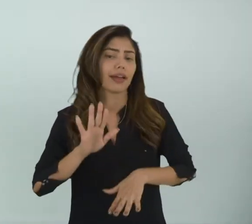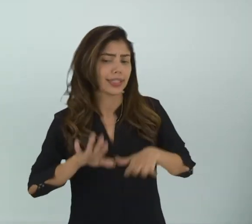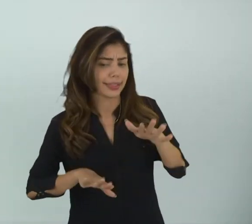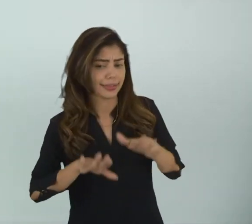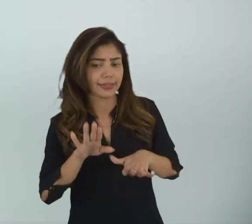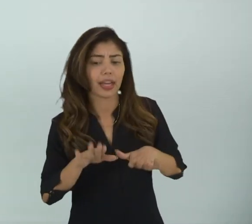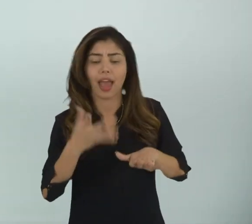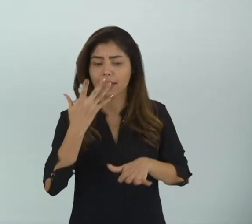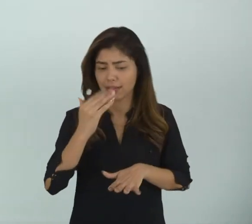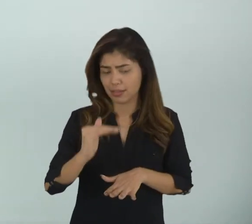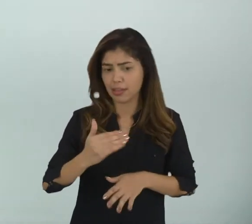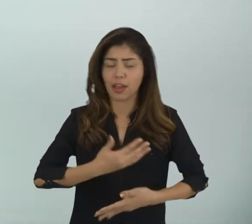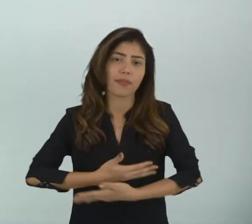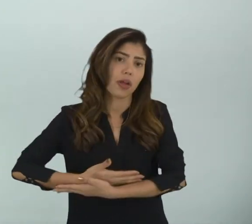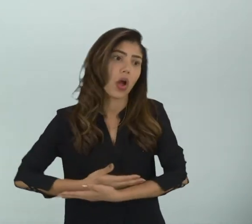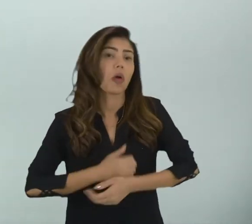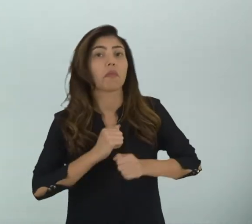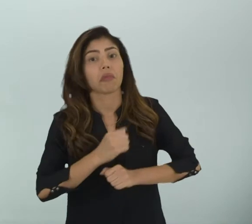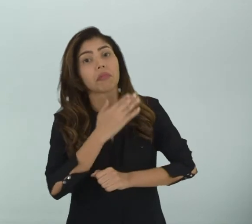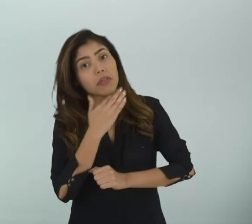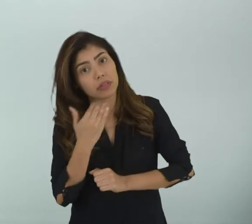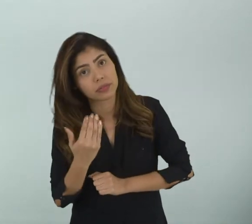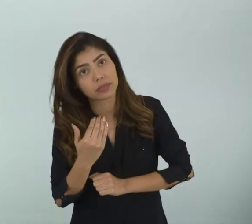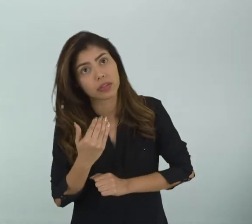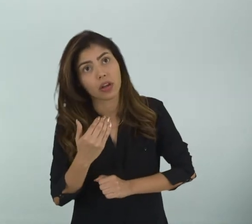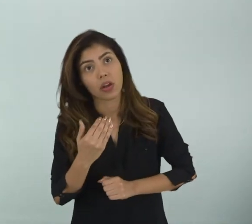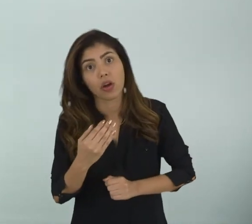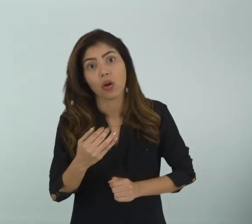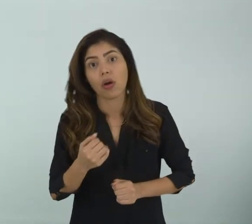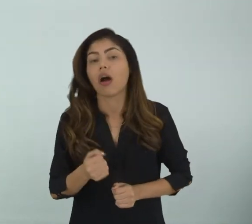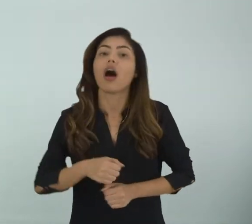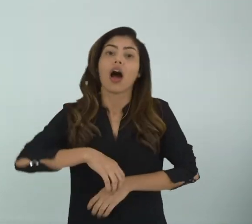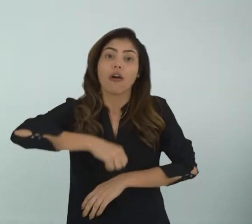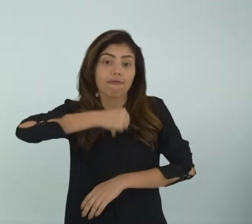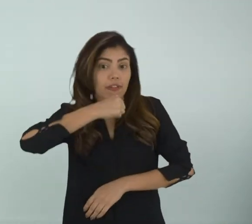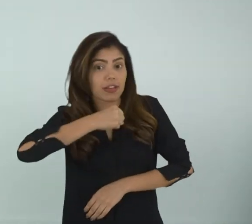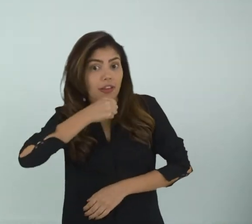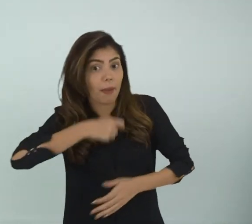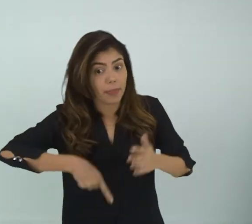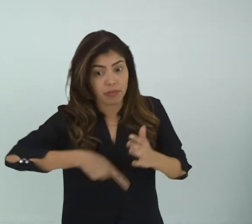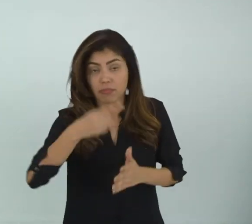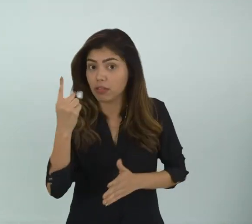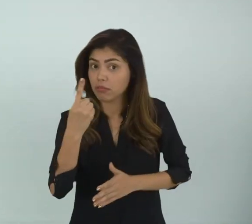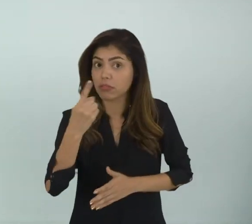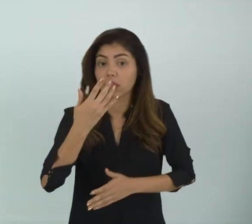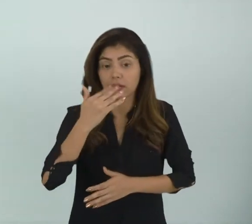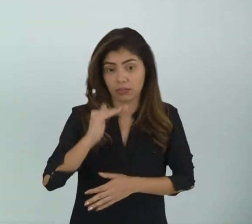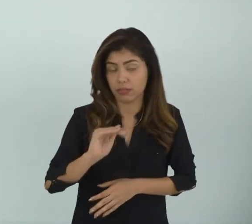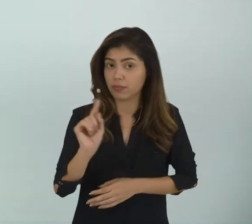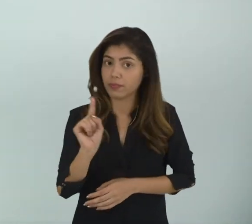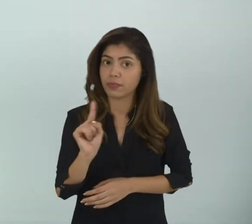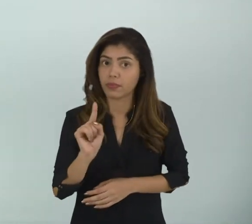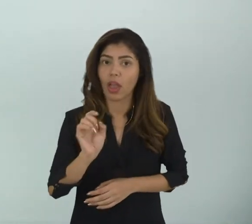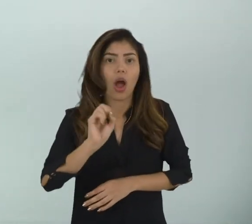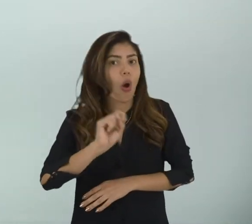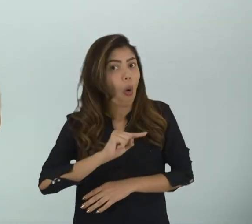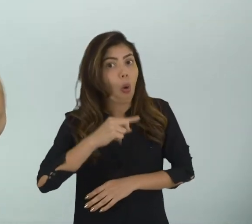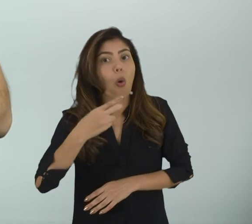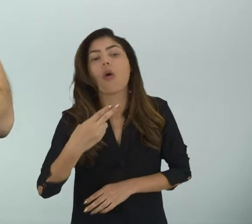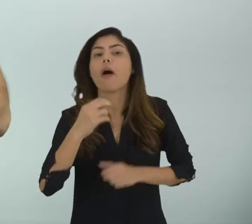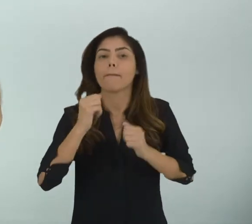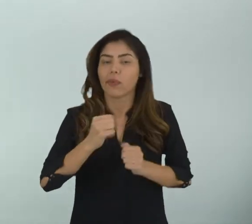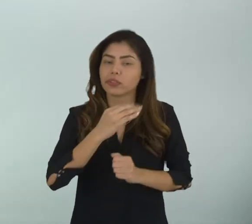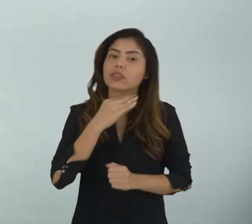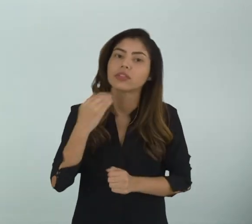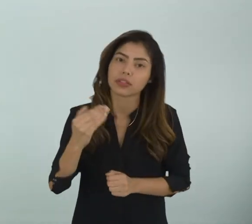A criancinha Bebezinho pode morrer Não necessariamente O idoso vai morrer Primeiro que a criancinha Ou a criancinha Pode